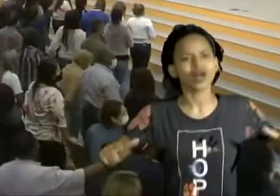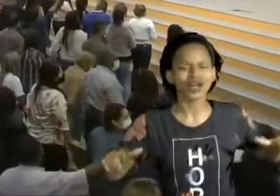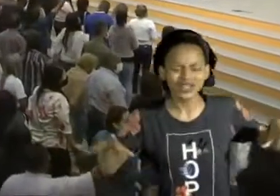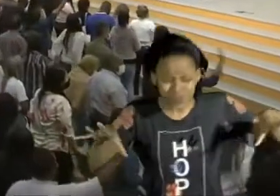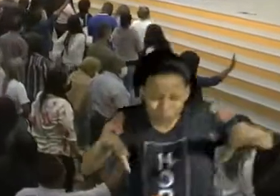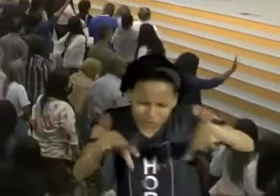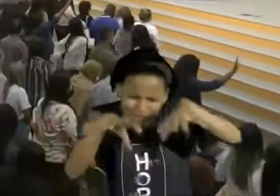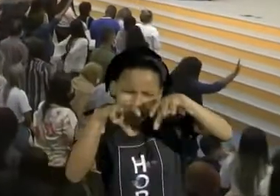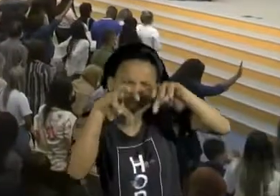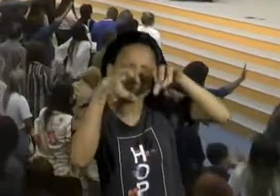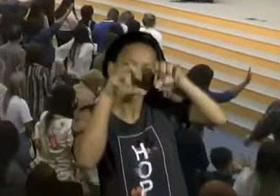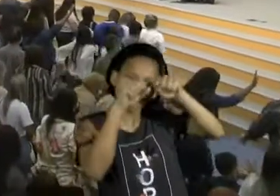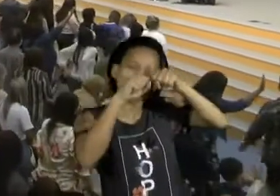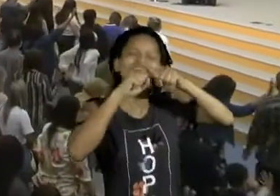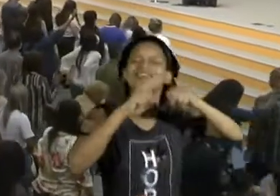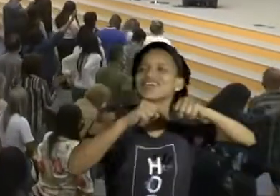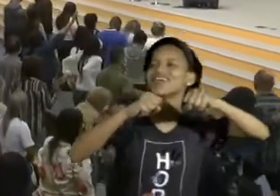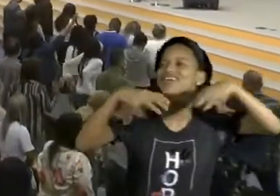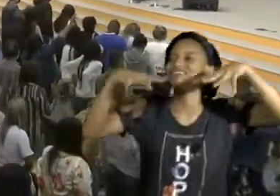na escuridão,